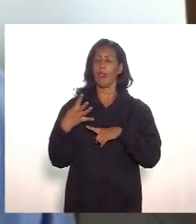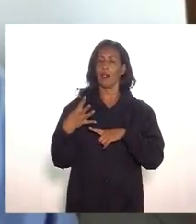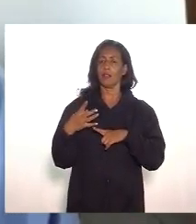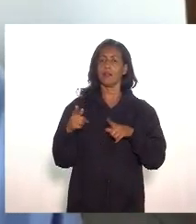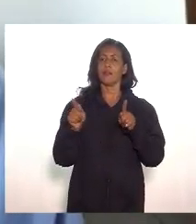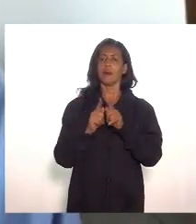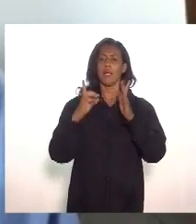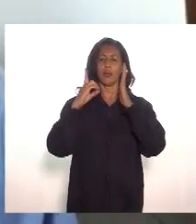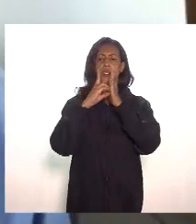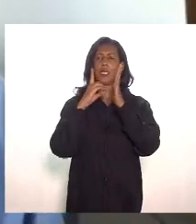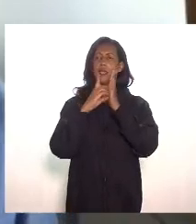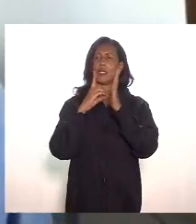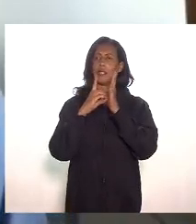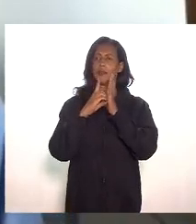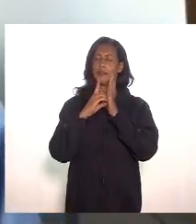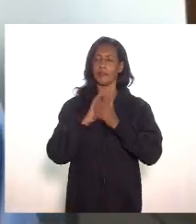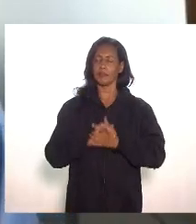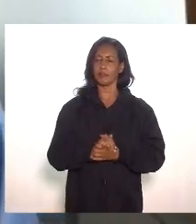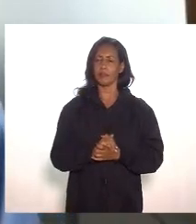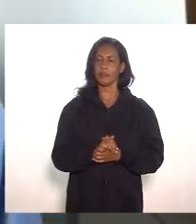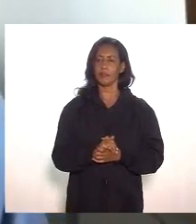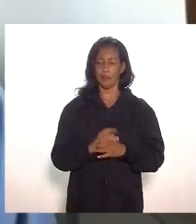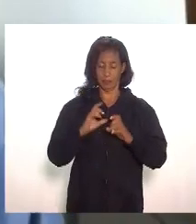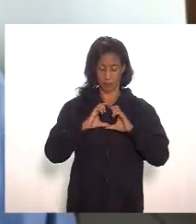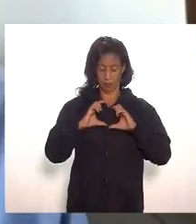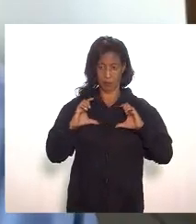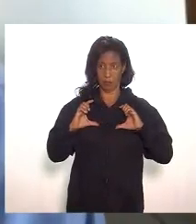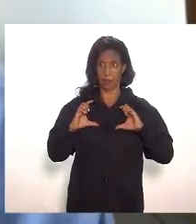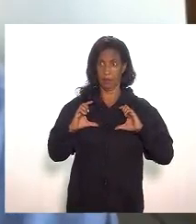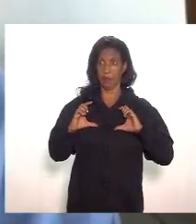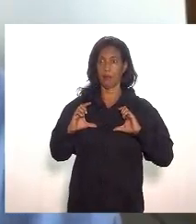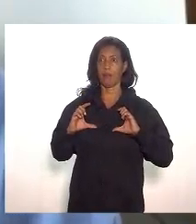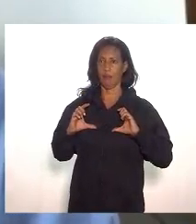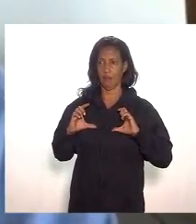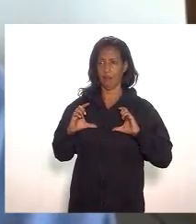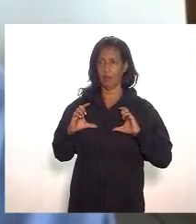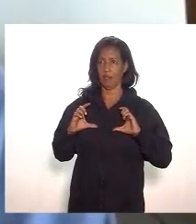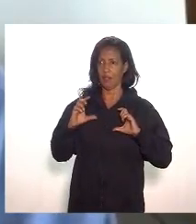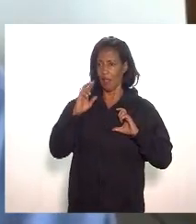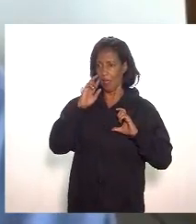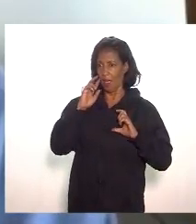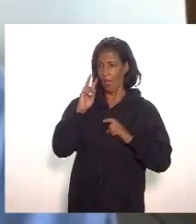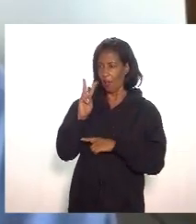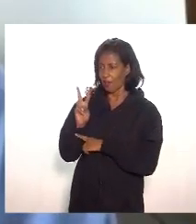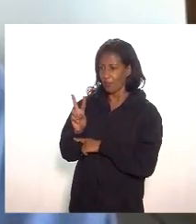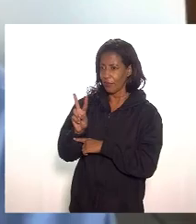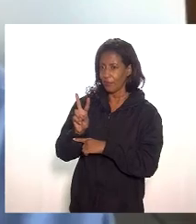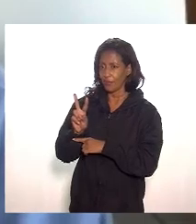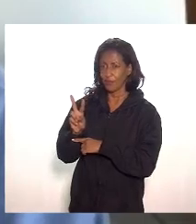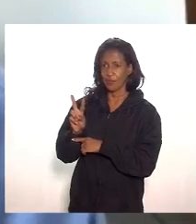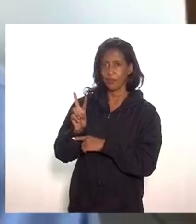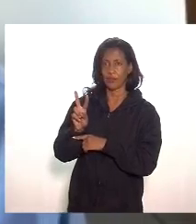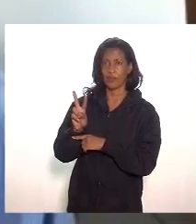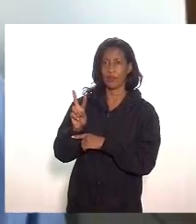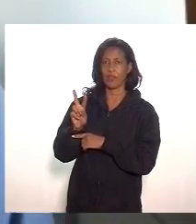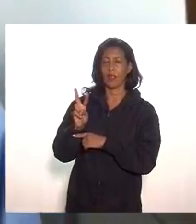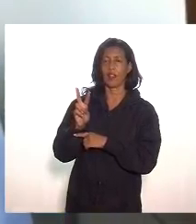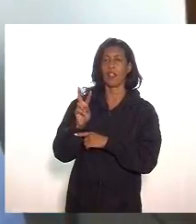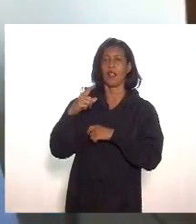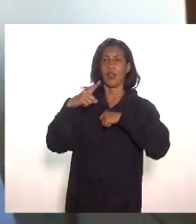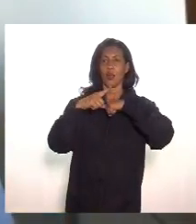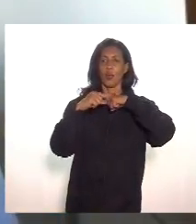do DETRAN, devidamente identificado, a fiscalização veicular de que trata o parágrafo único